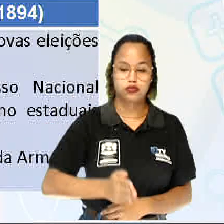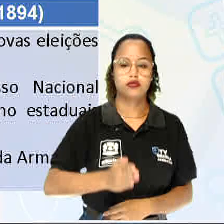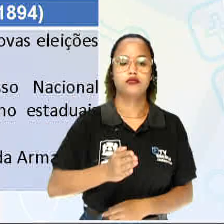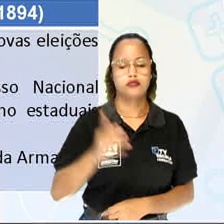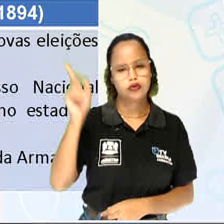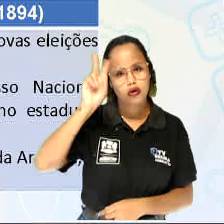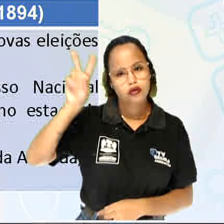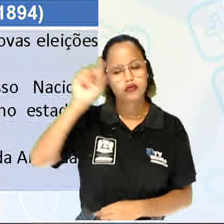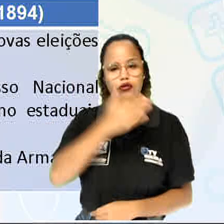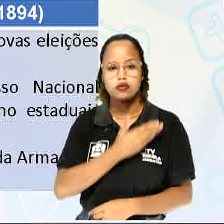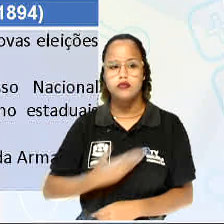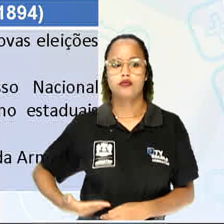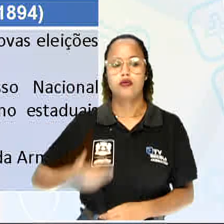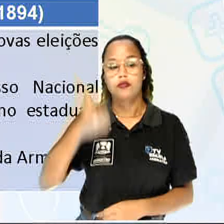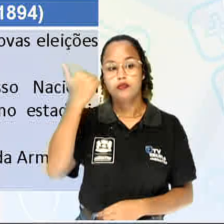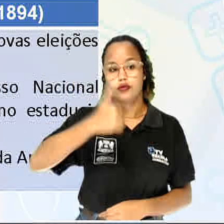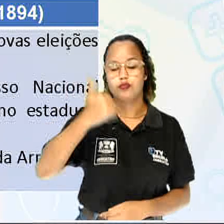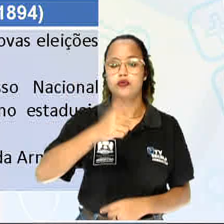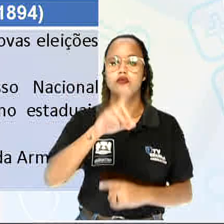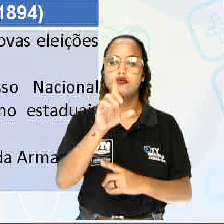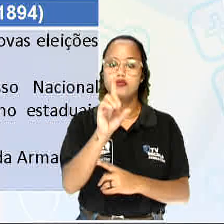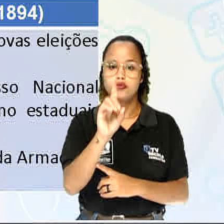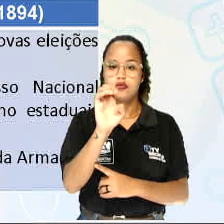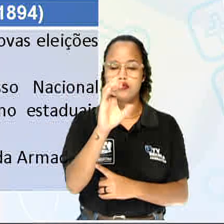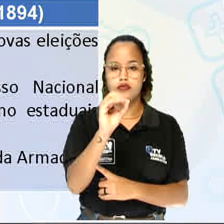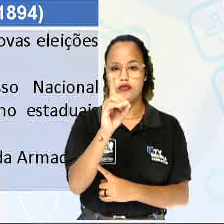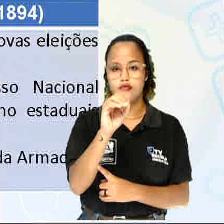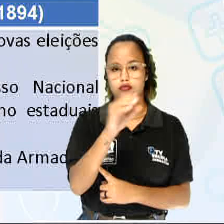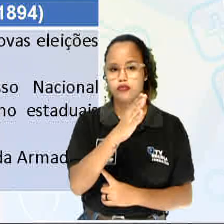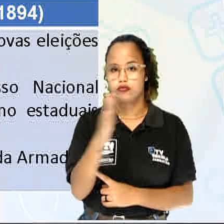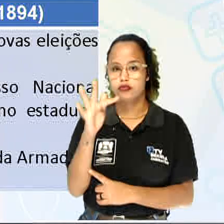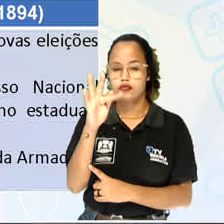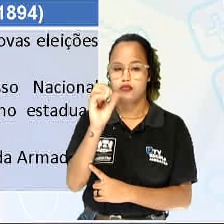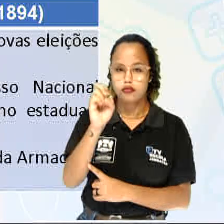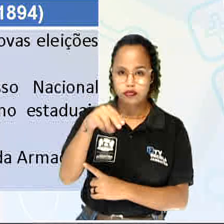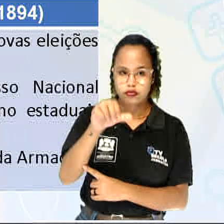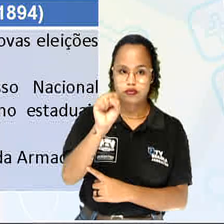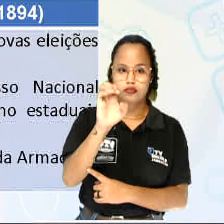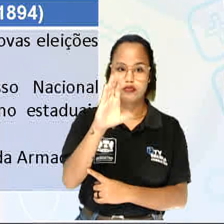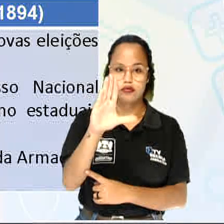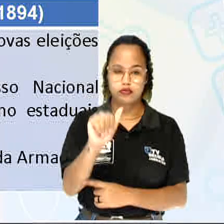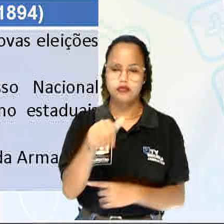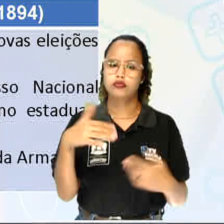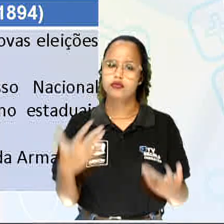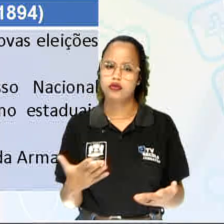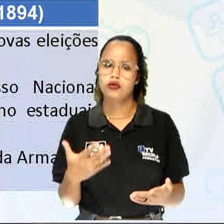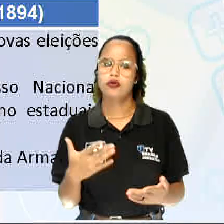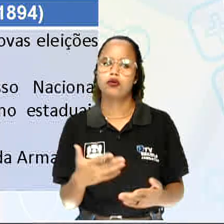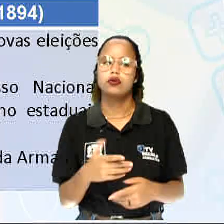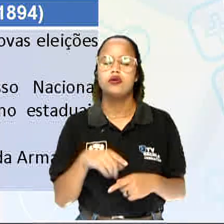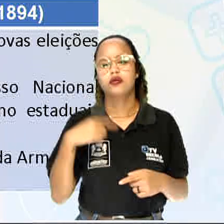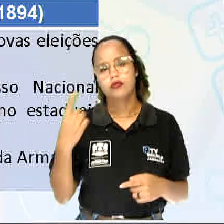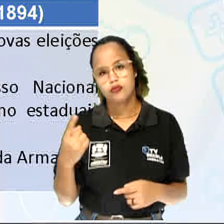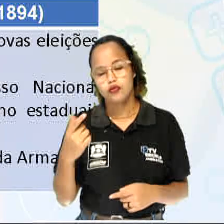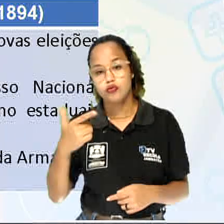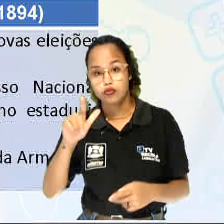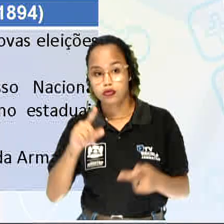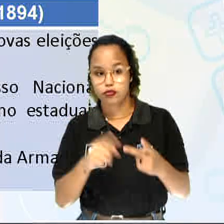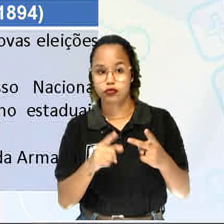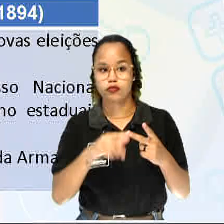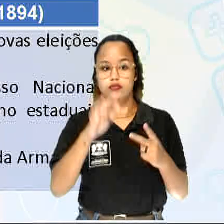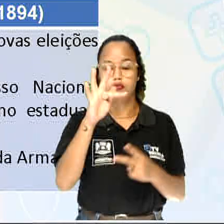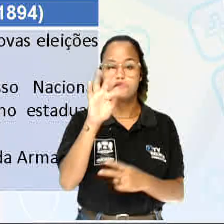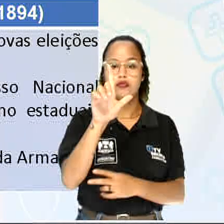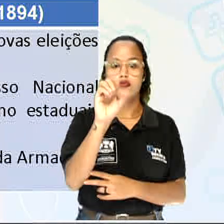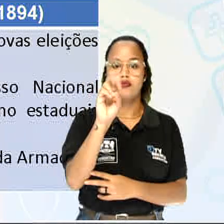foi eleito primeiro Deodoro da Fonseca e depois na mesma chapa, Floriano Peixoto como